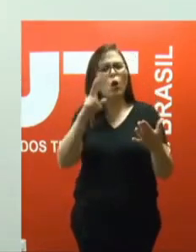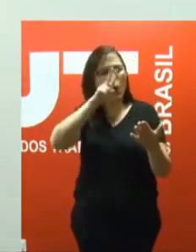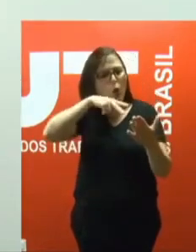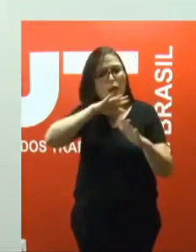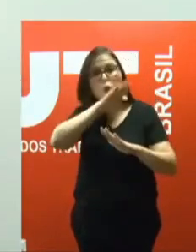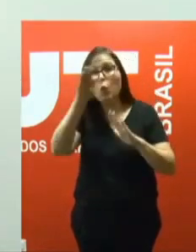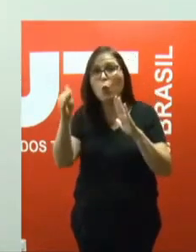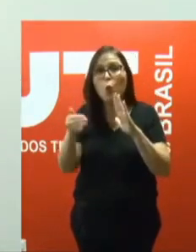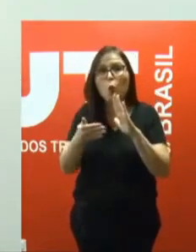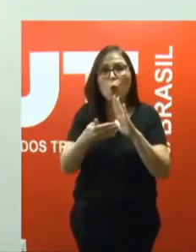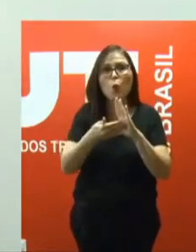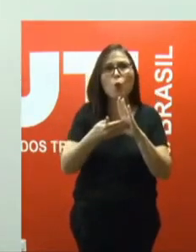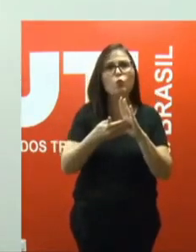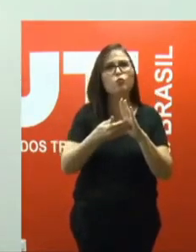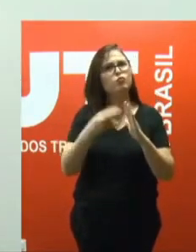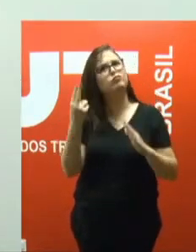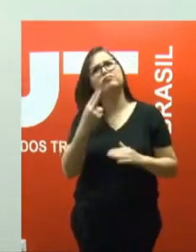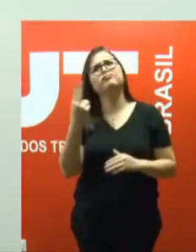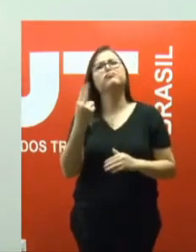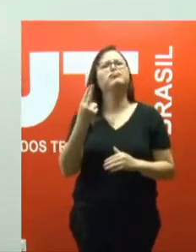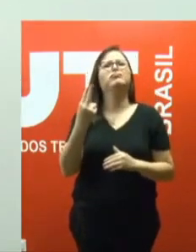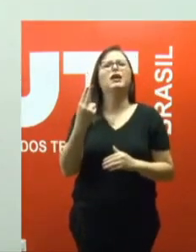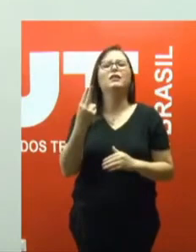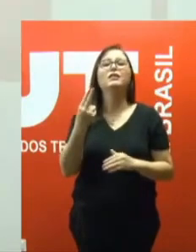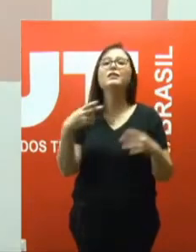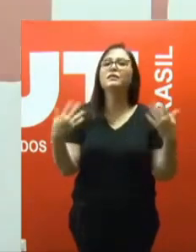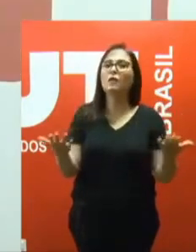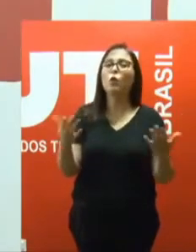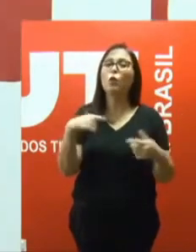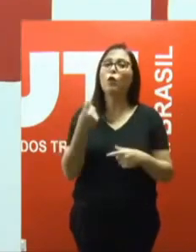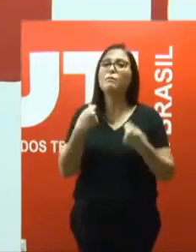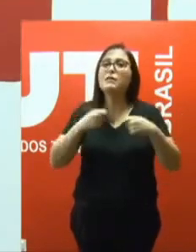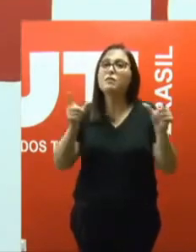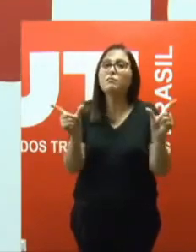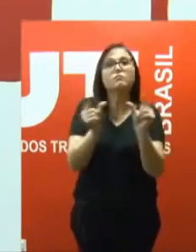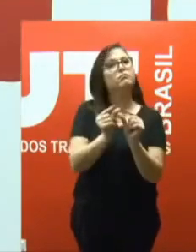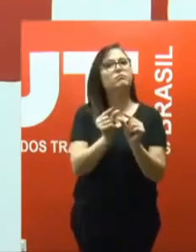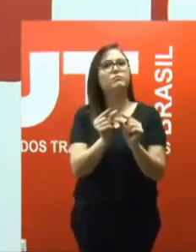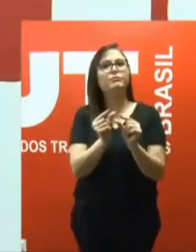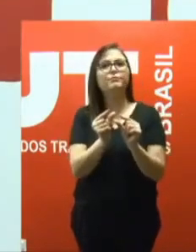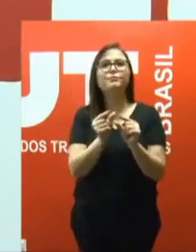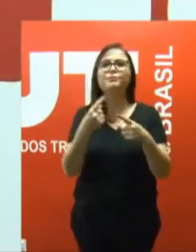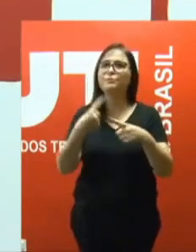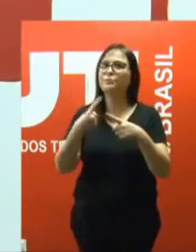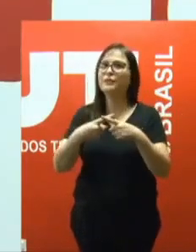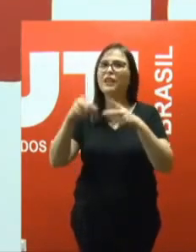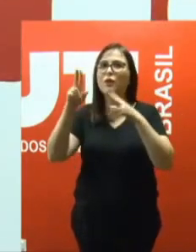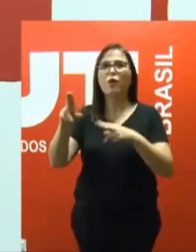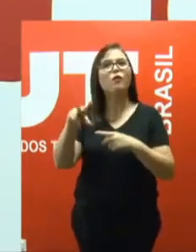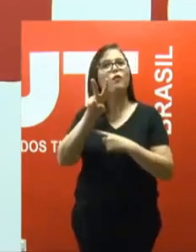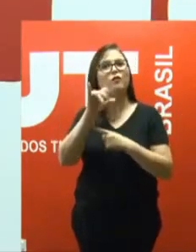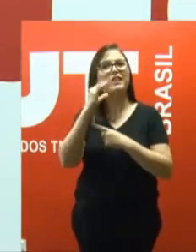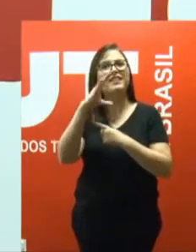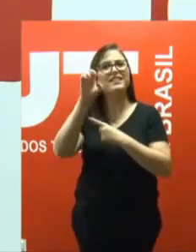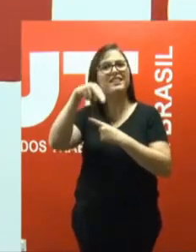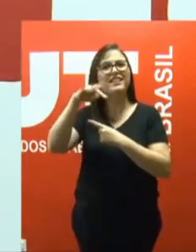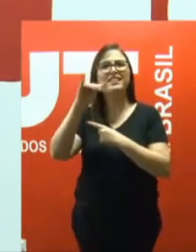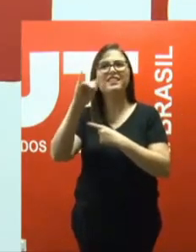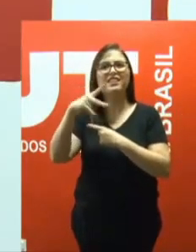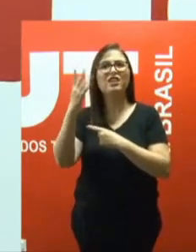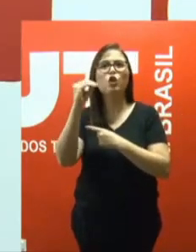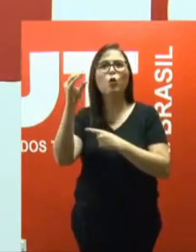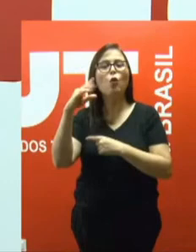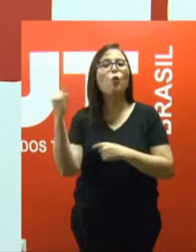tudo. Então, se ele nunca lê tudo, nós temos que adotar a tese do Vicentinho, do nosso filósofo. O importante